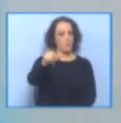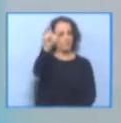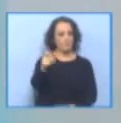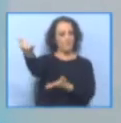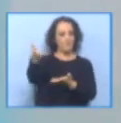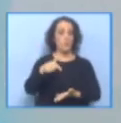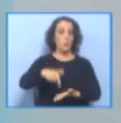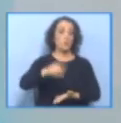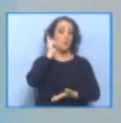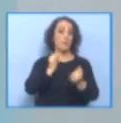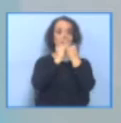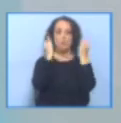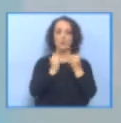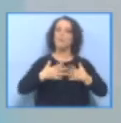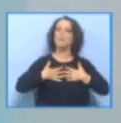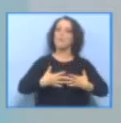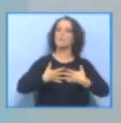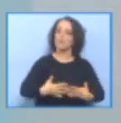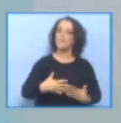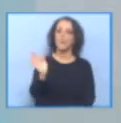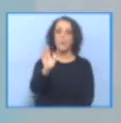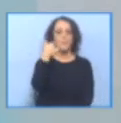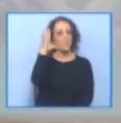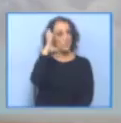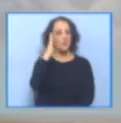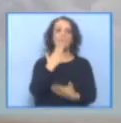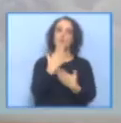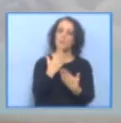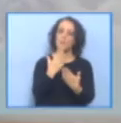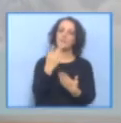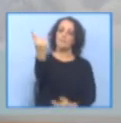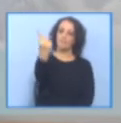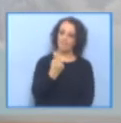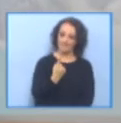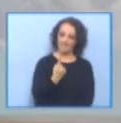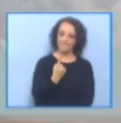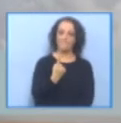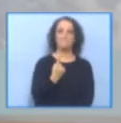neste Dia Internacional do Voluntariado. Olá, boa tarde. Obrigado por estar aqui entre nós.